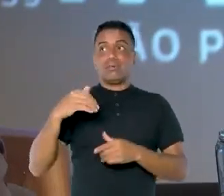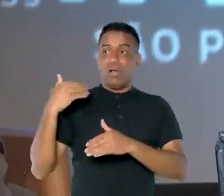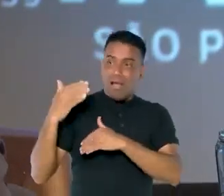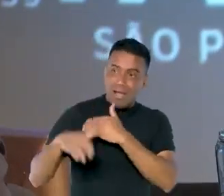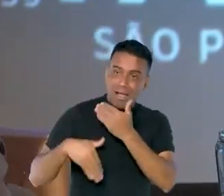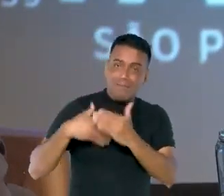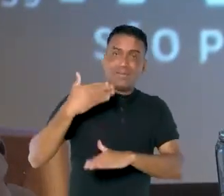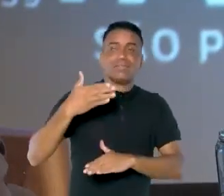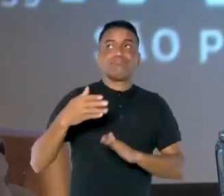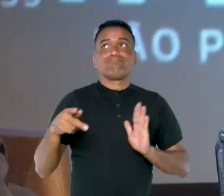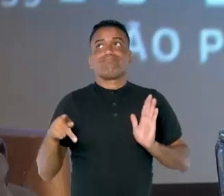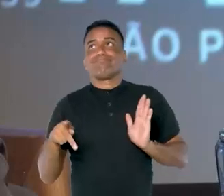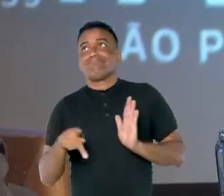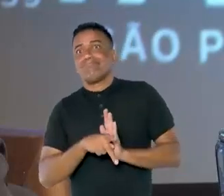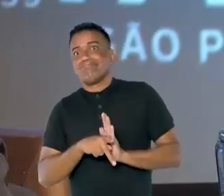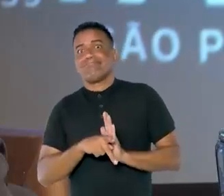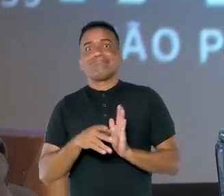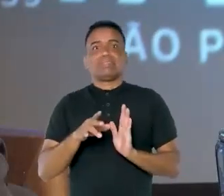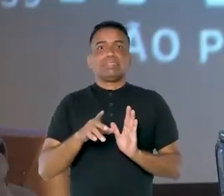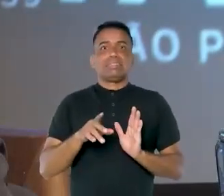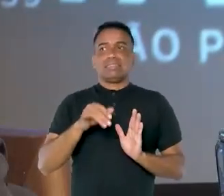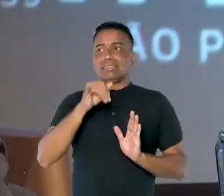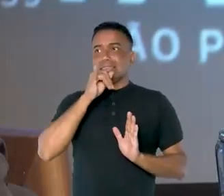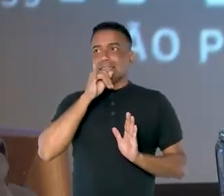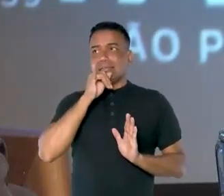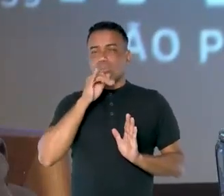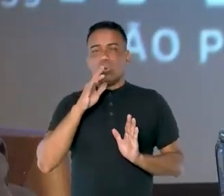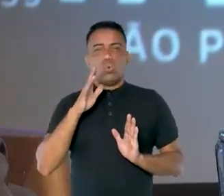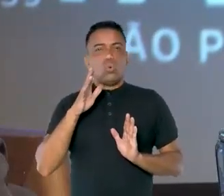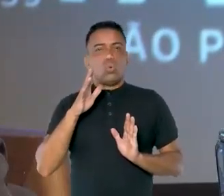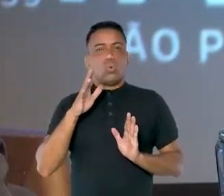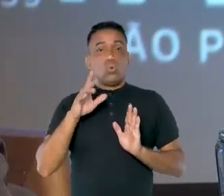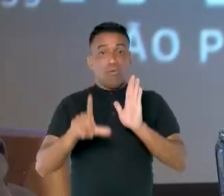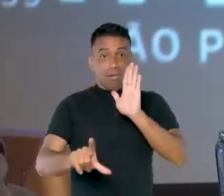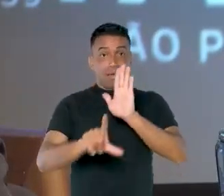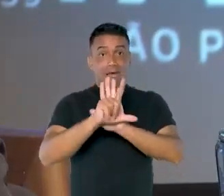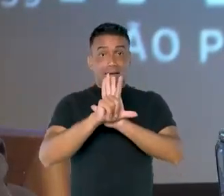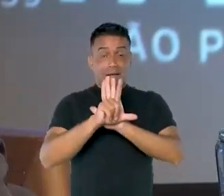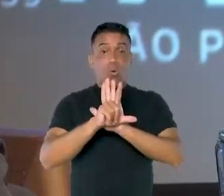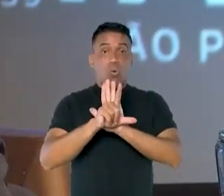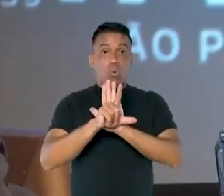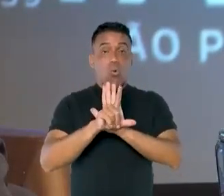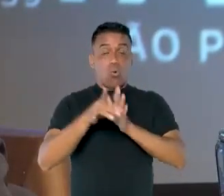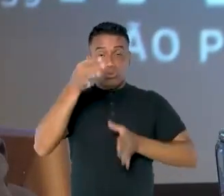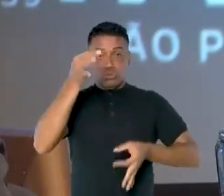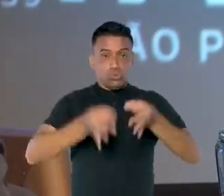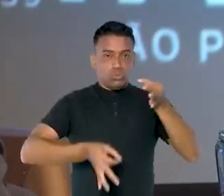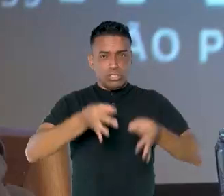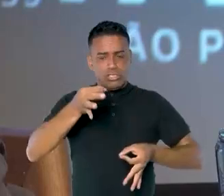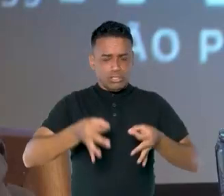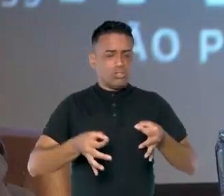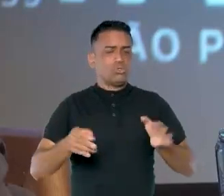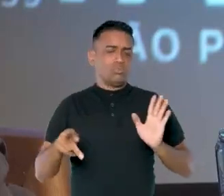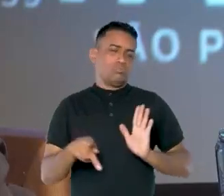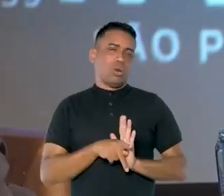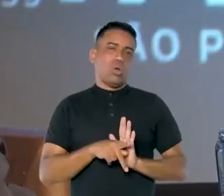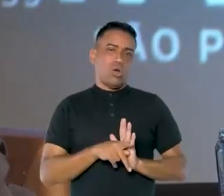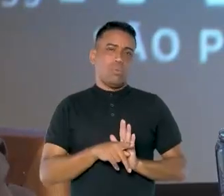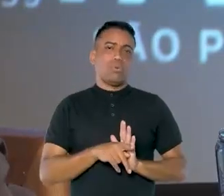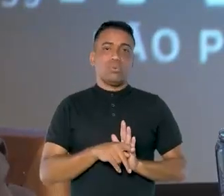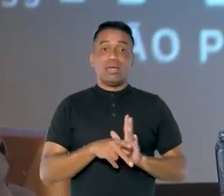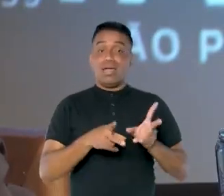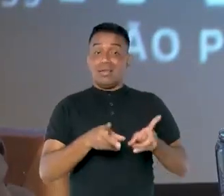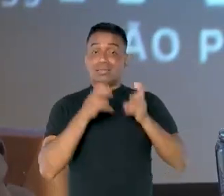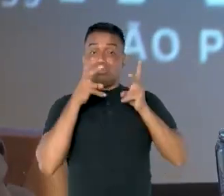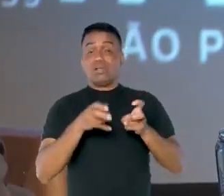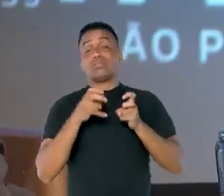uma espécie de quadro legal, quadro jurídico adequado para que essa exploração se